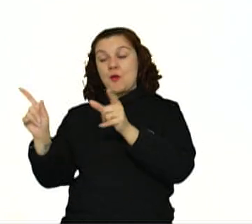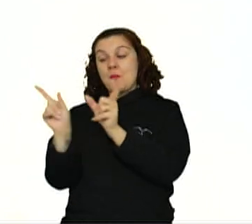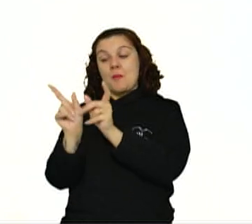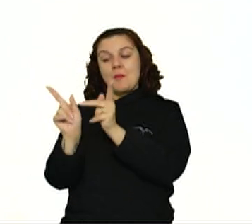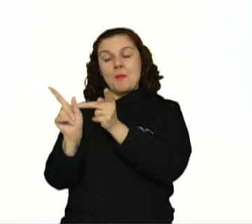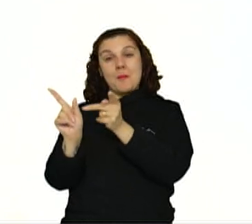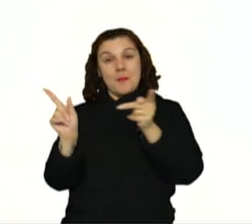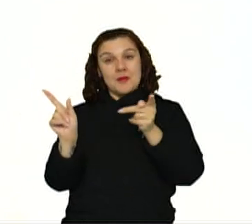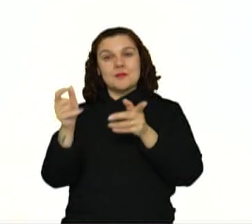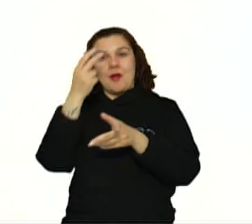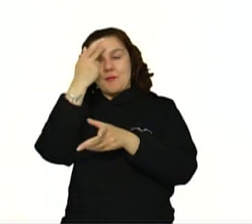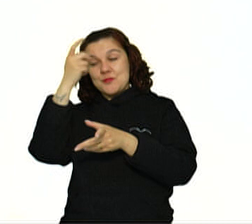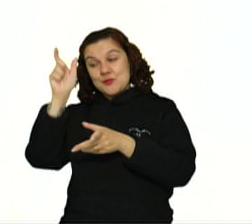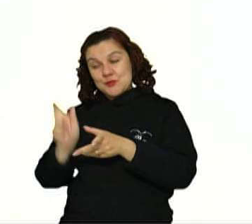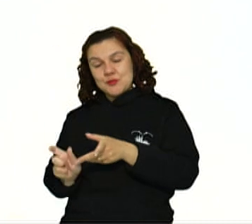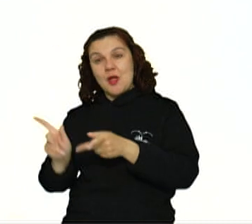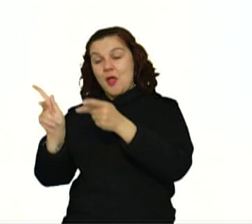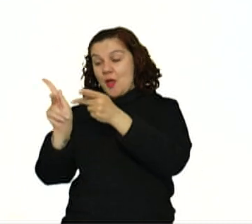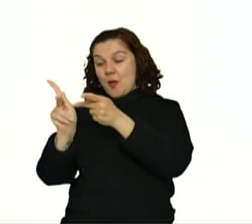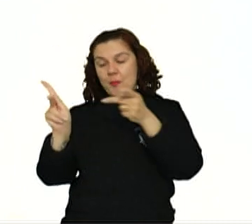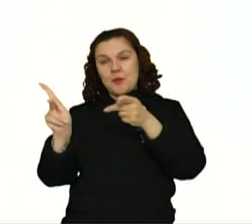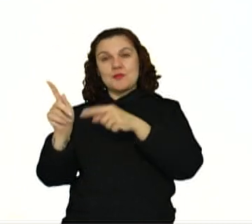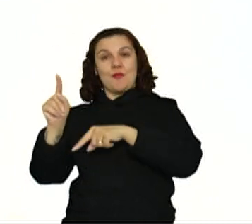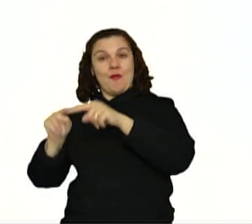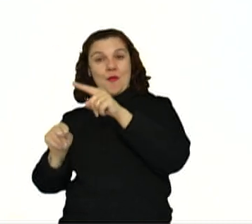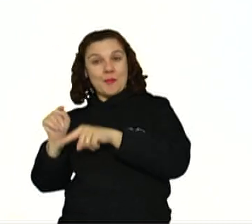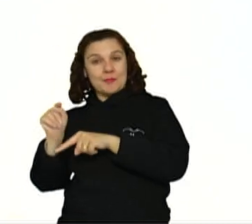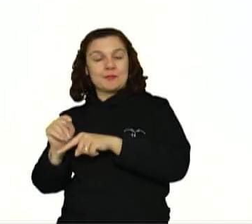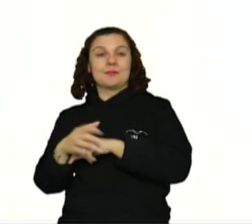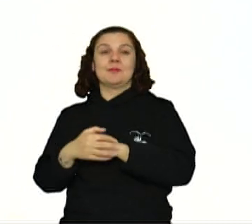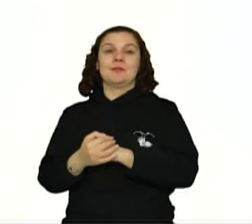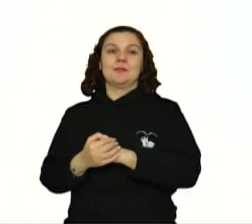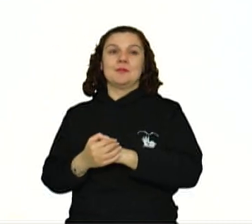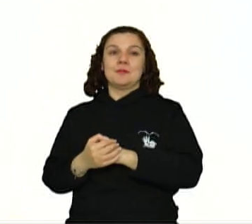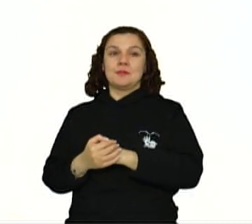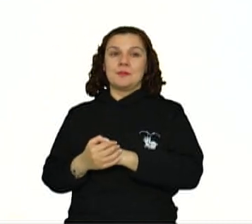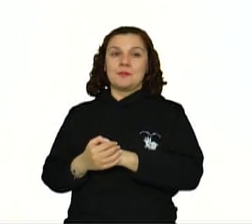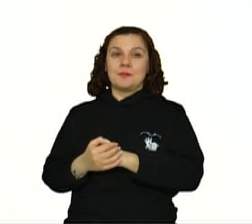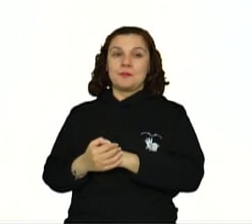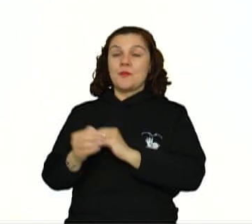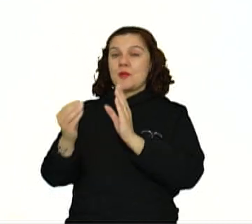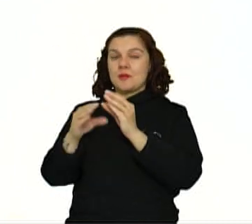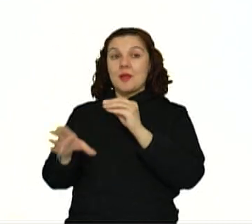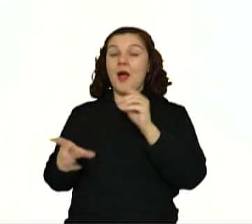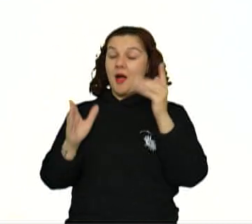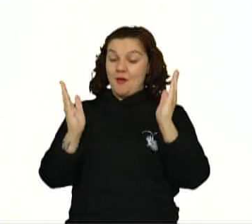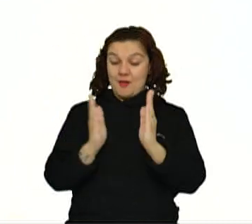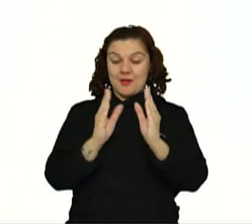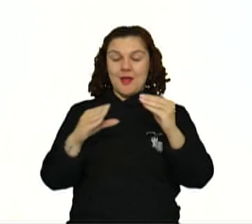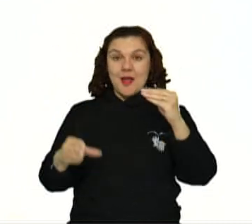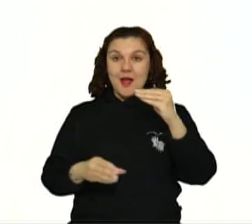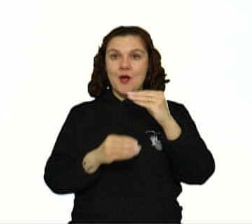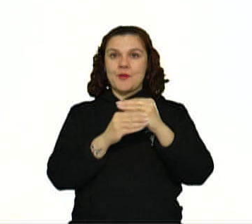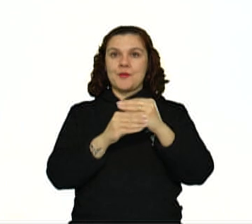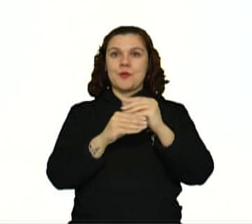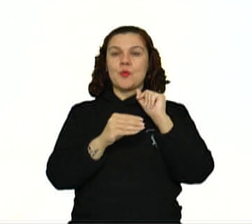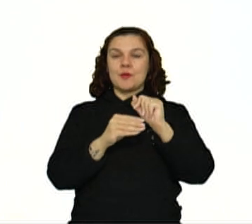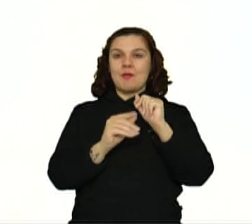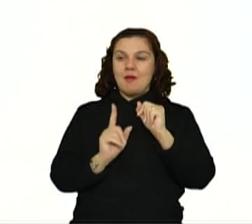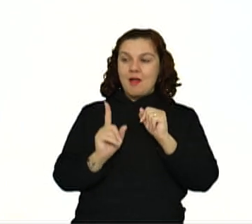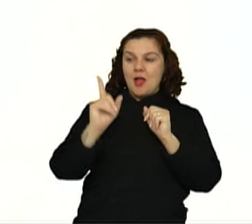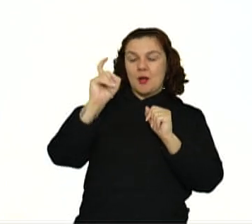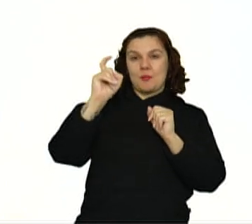predicativo do sujeito, predicativo do objeto. Temos também os termos acessórios, que é o